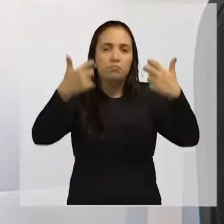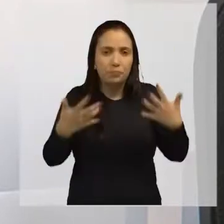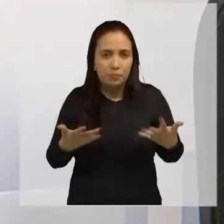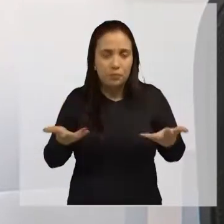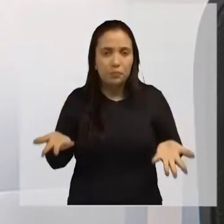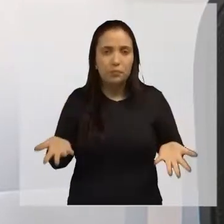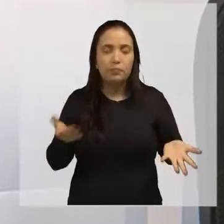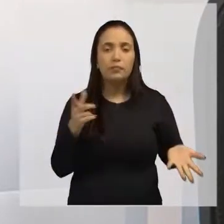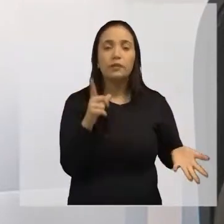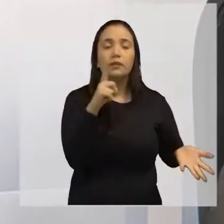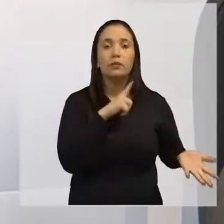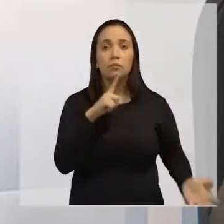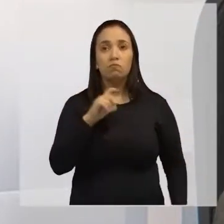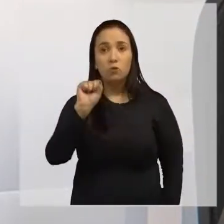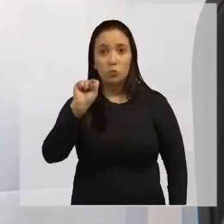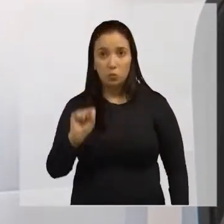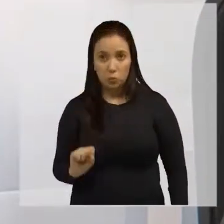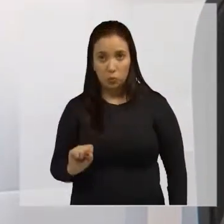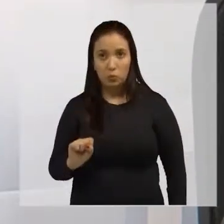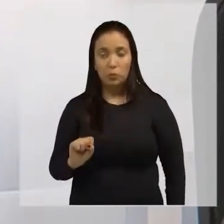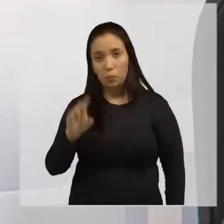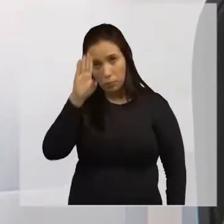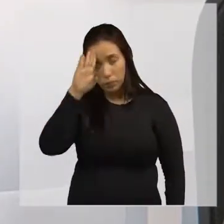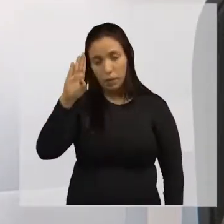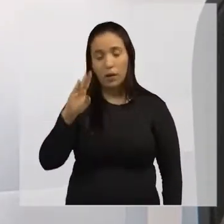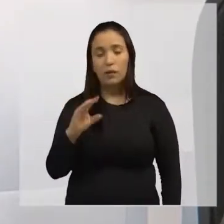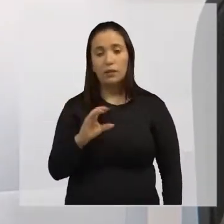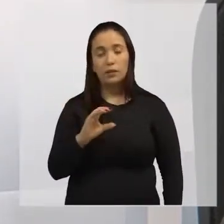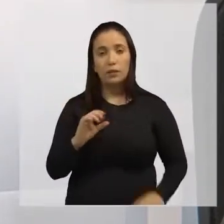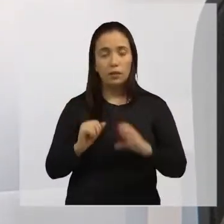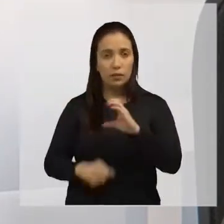No Sul, no Centro-Oeste, o Bolsonaro